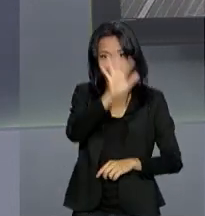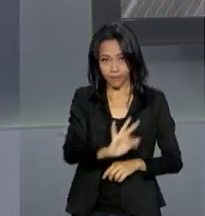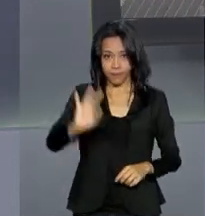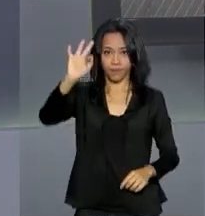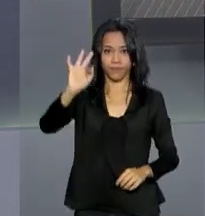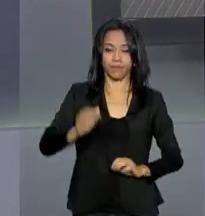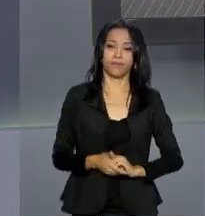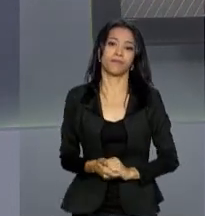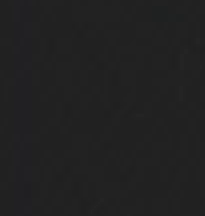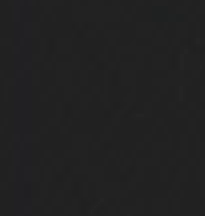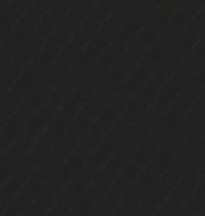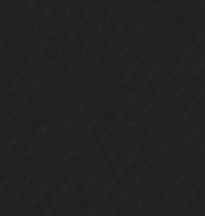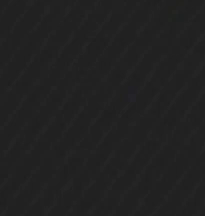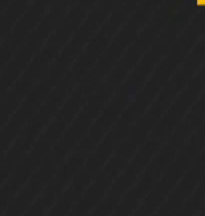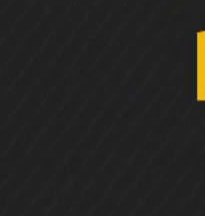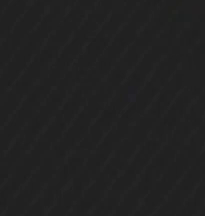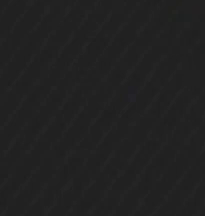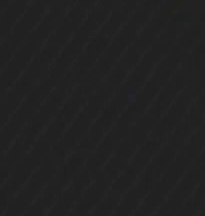federal